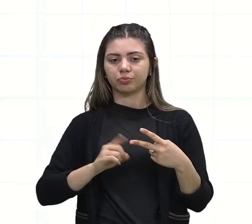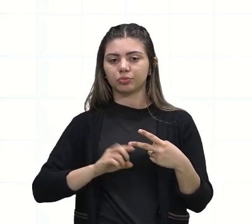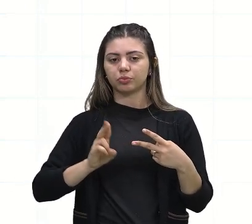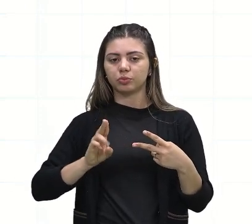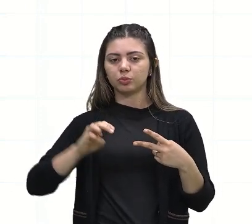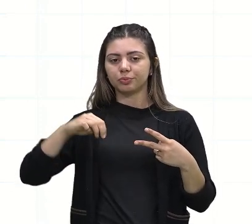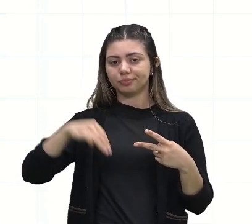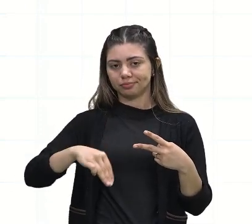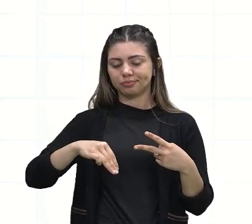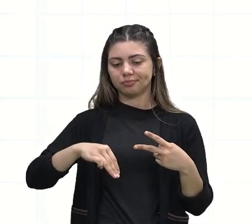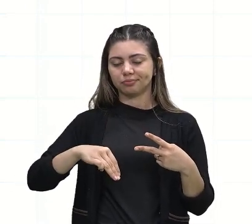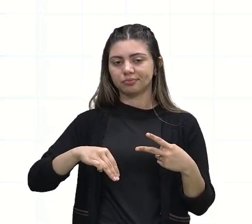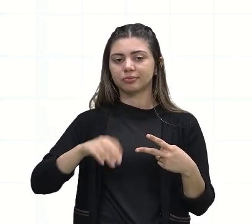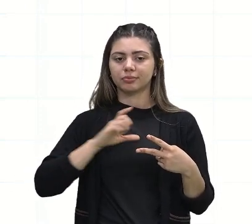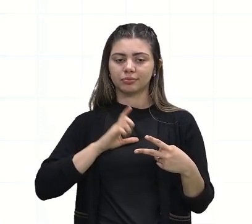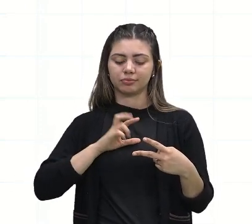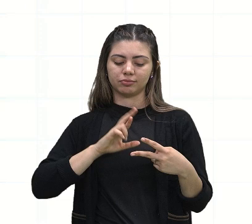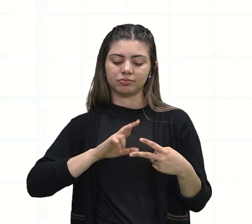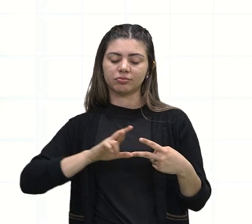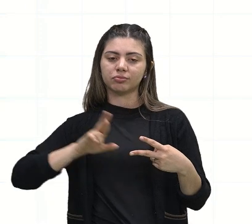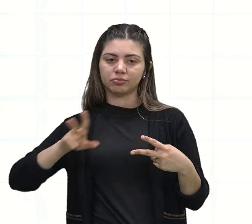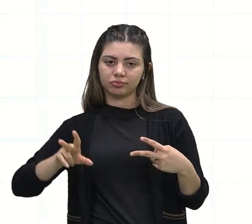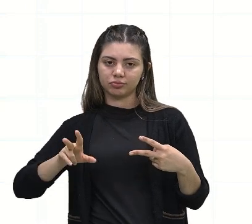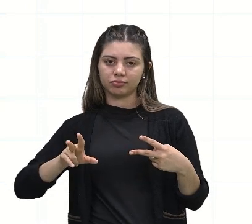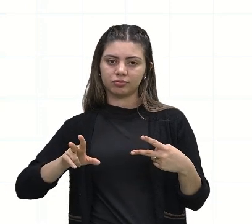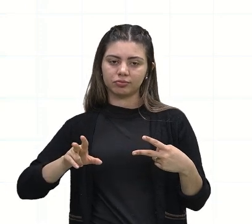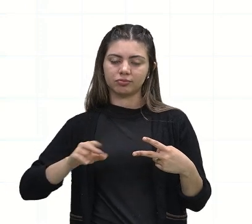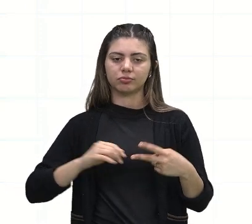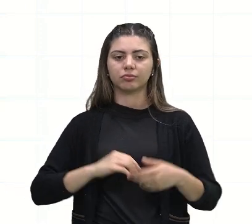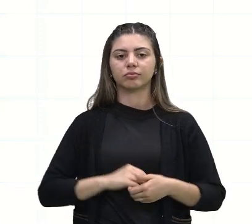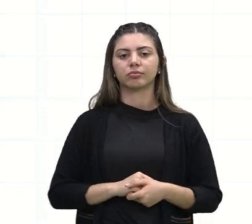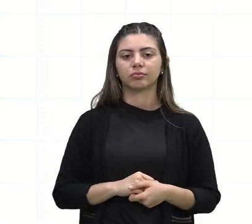eu utilizo o né?